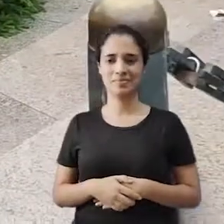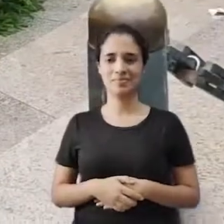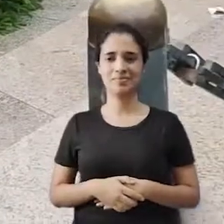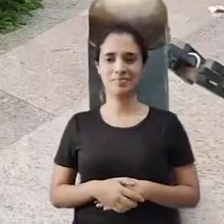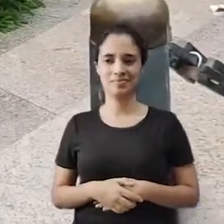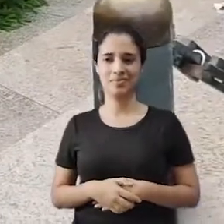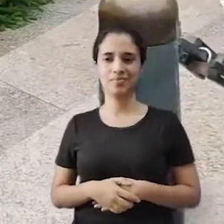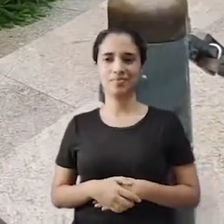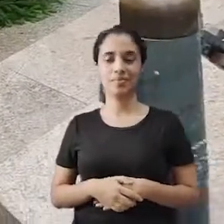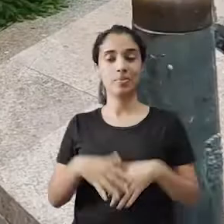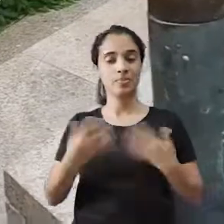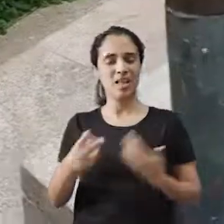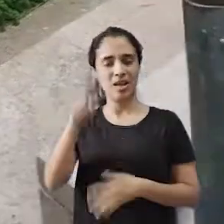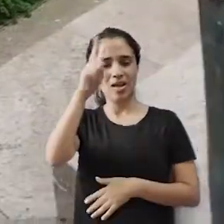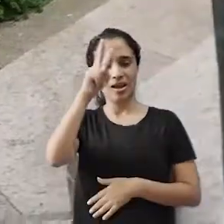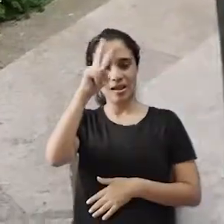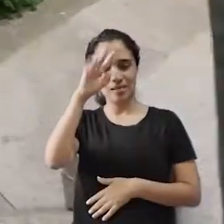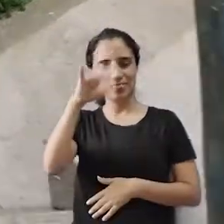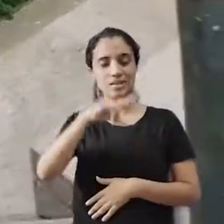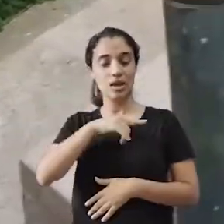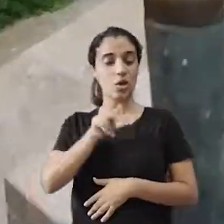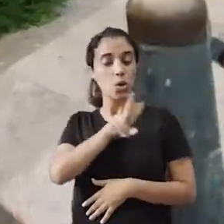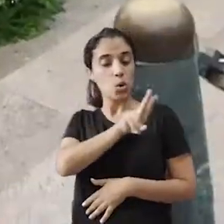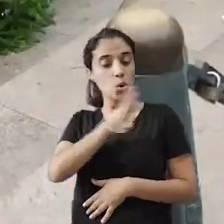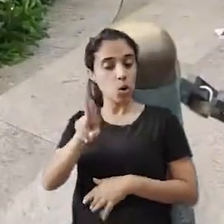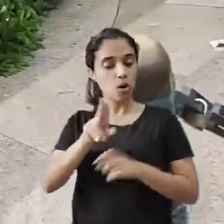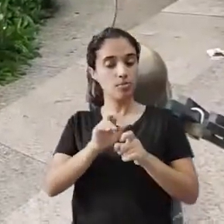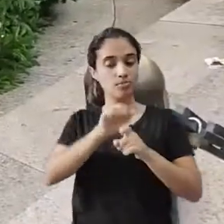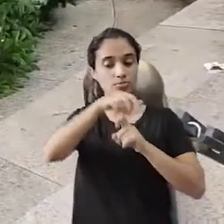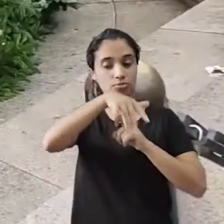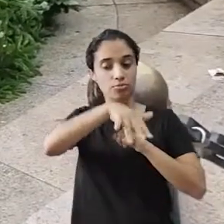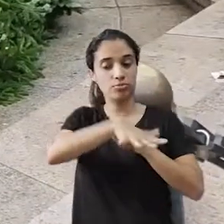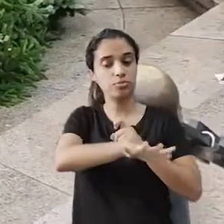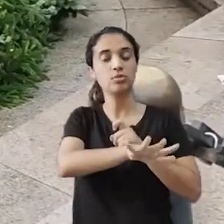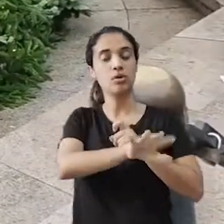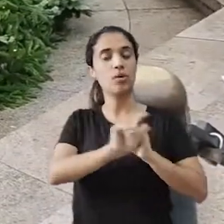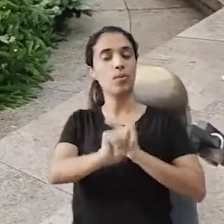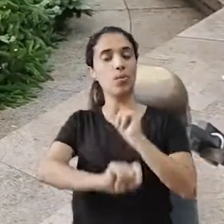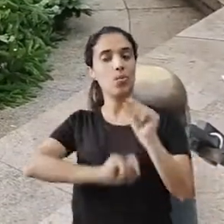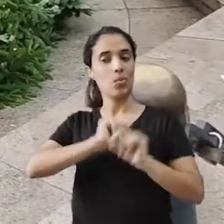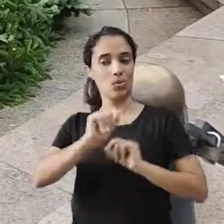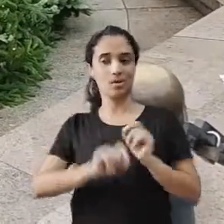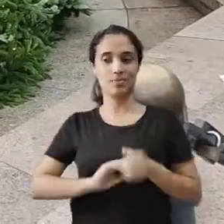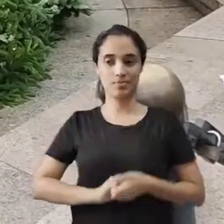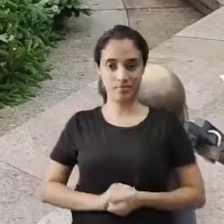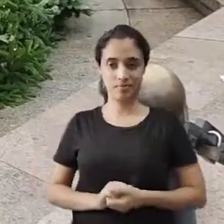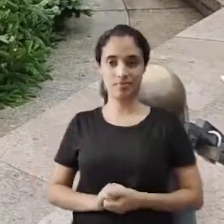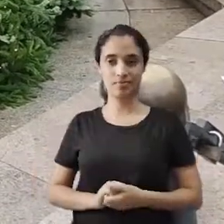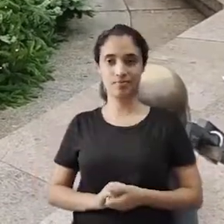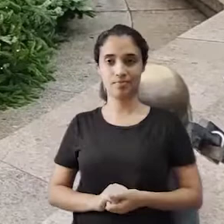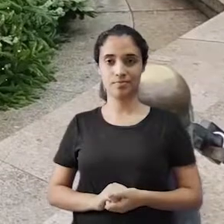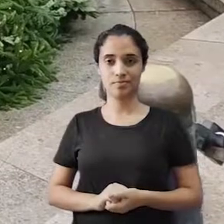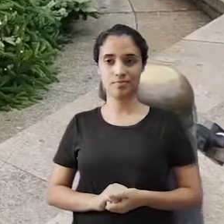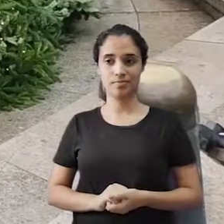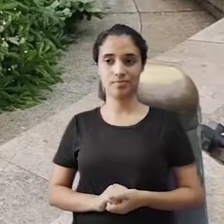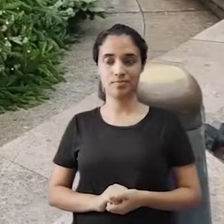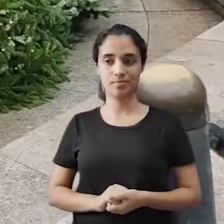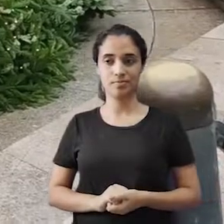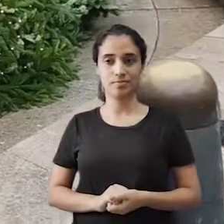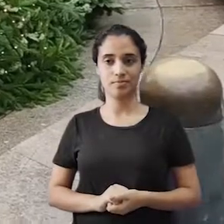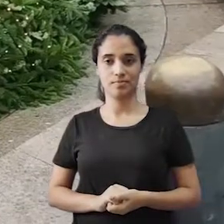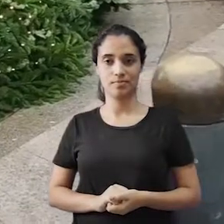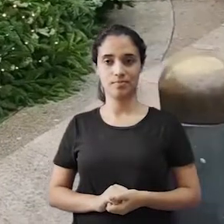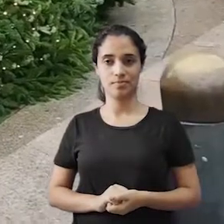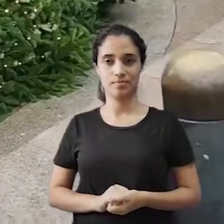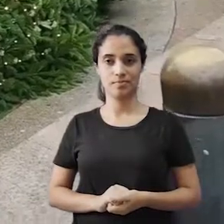que é dado para essa fonte ela se chama